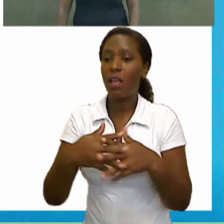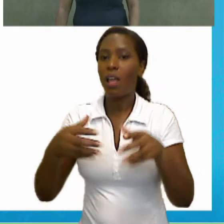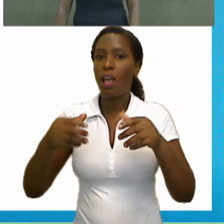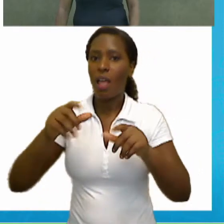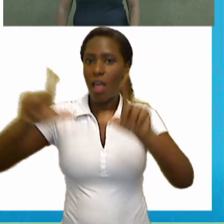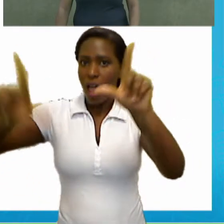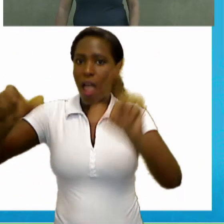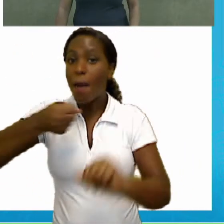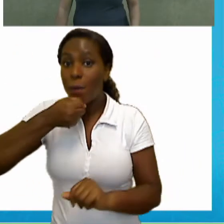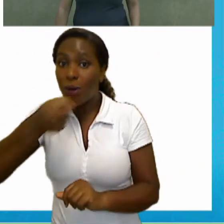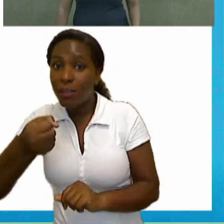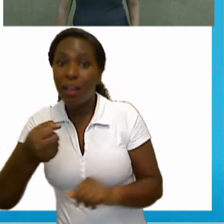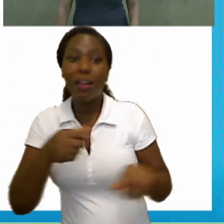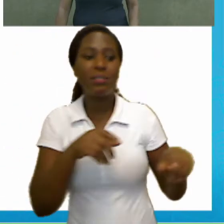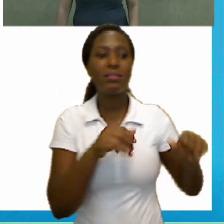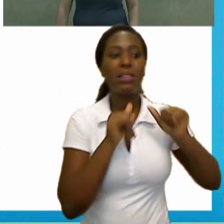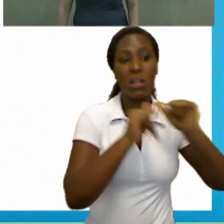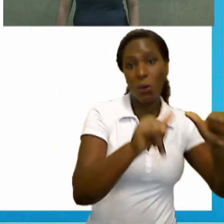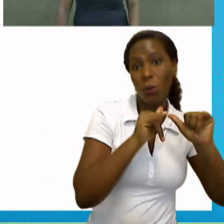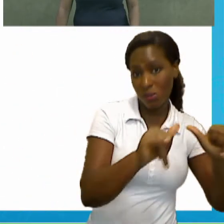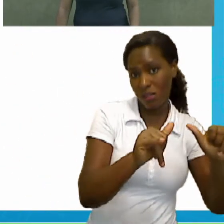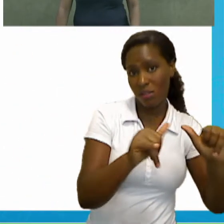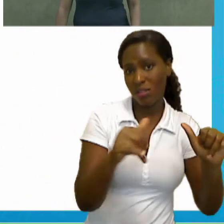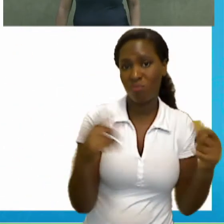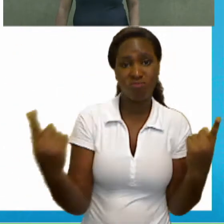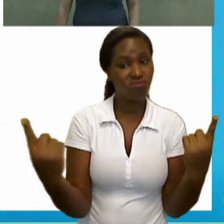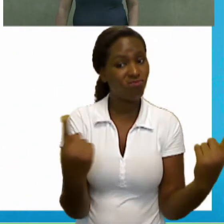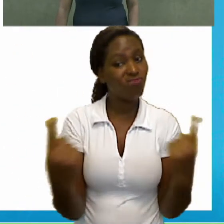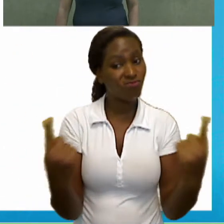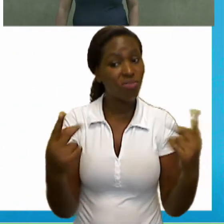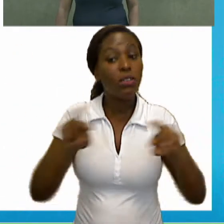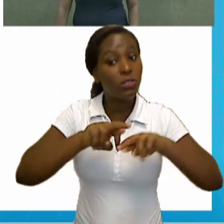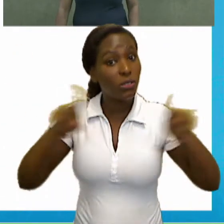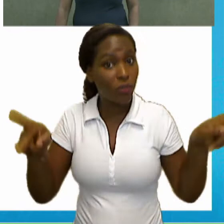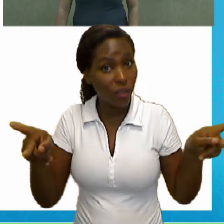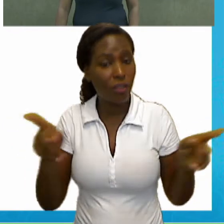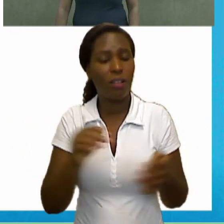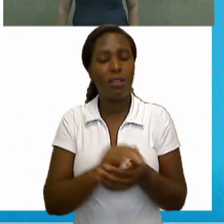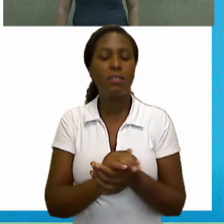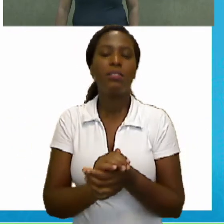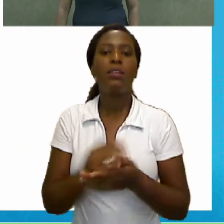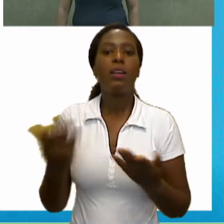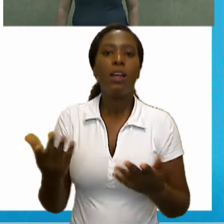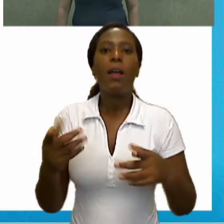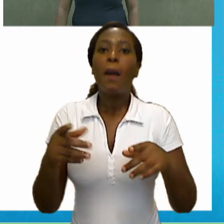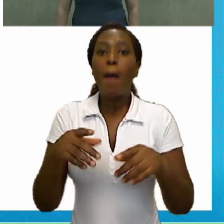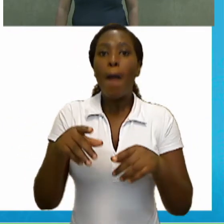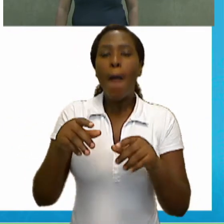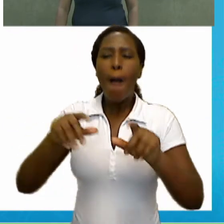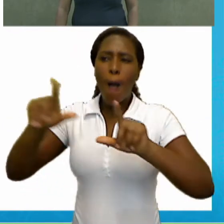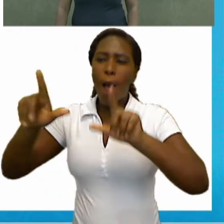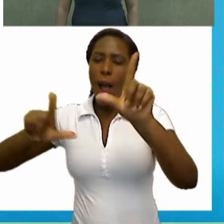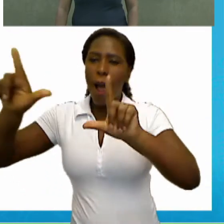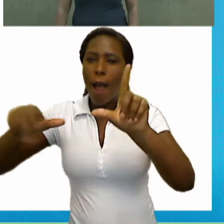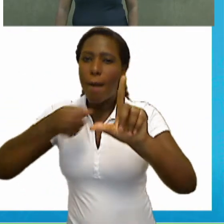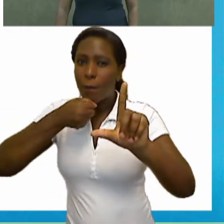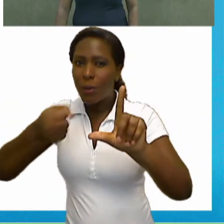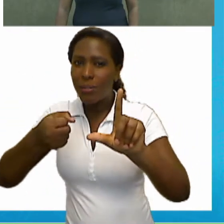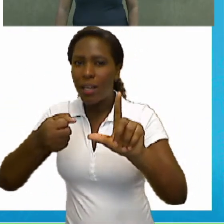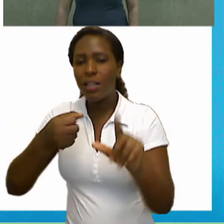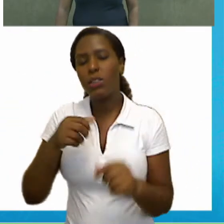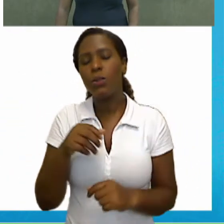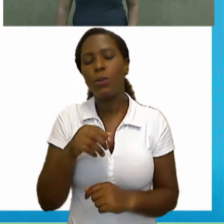é expositiva e informativa, pois tem o propósito de expor informações sobre um